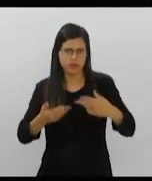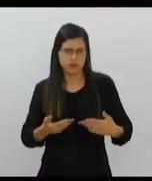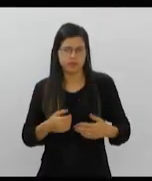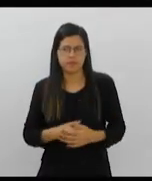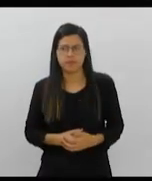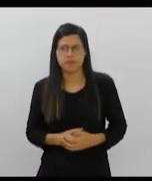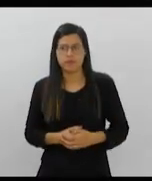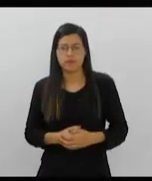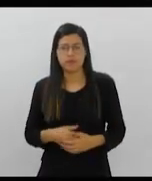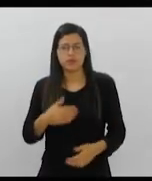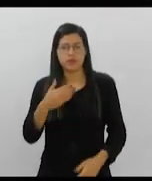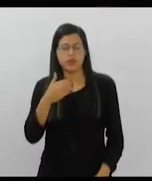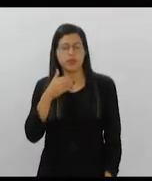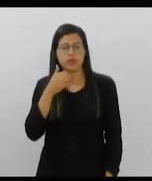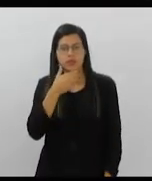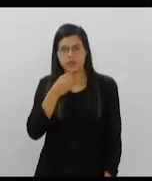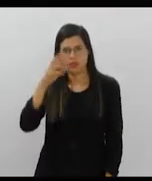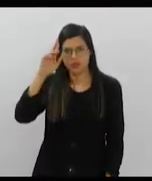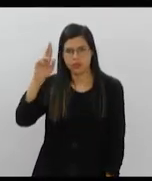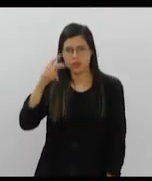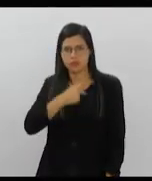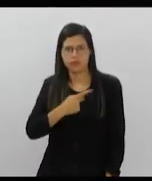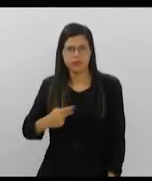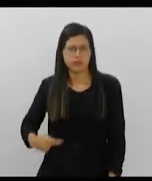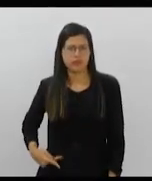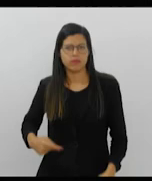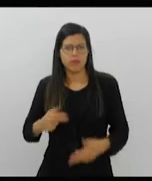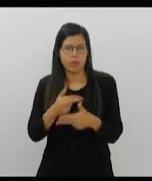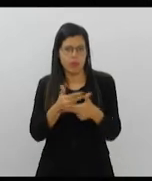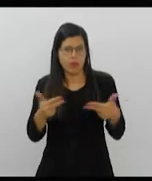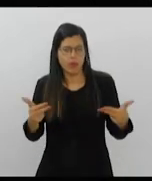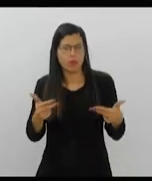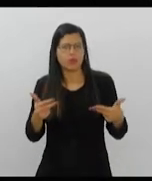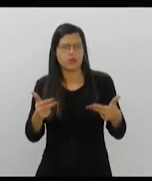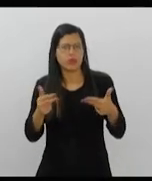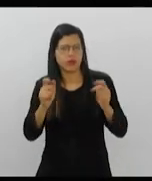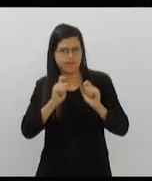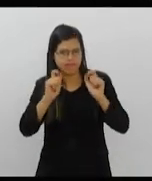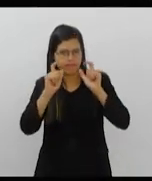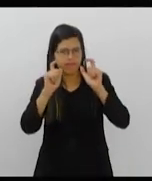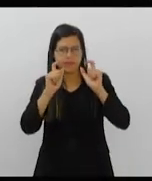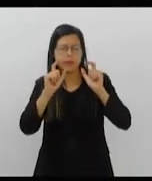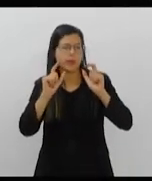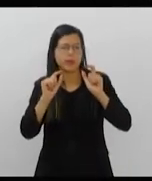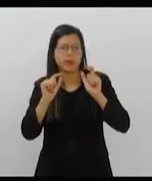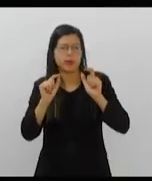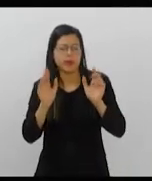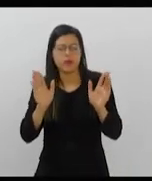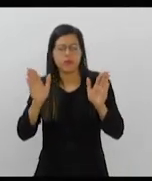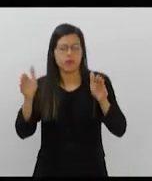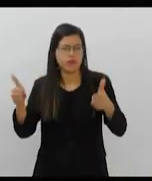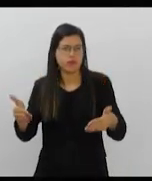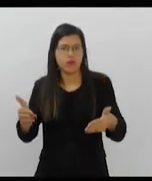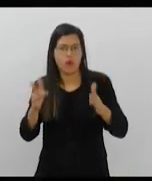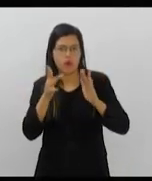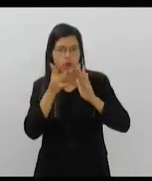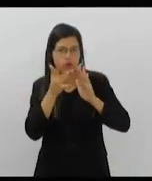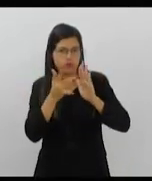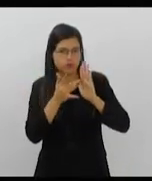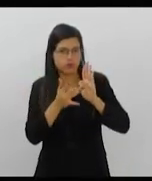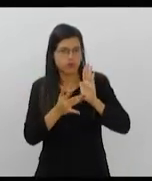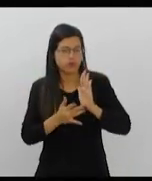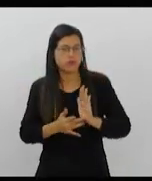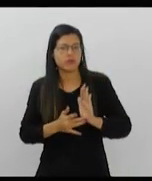se é uma coisa que eu sou atento, é a pauta. As pautas de